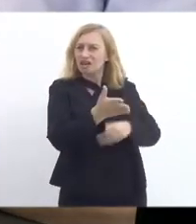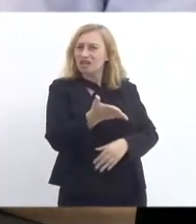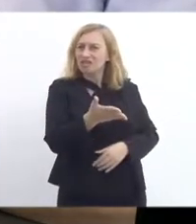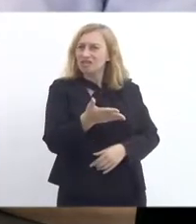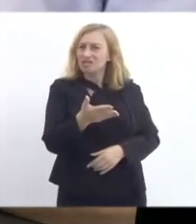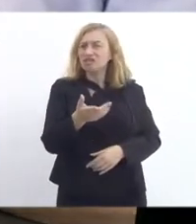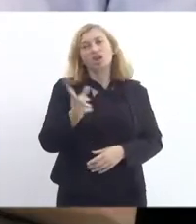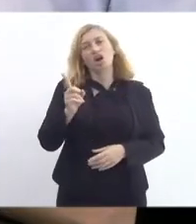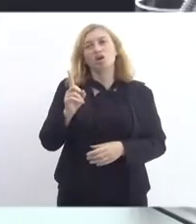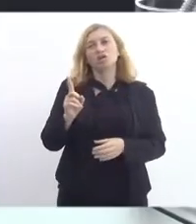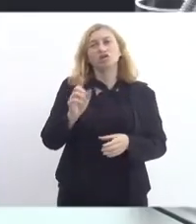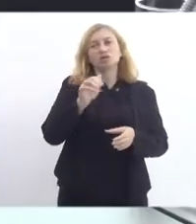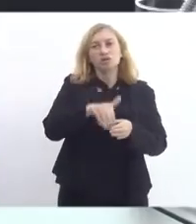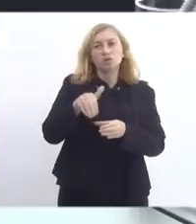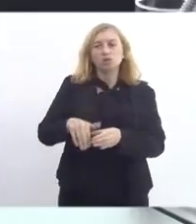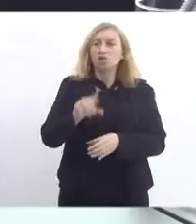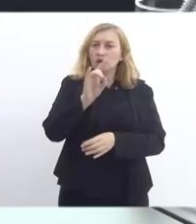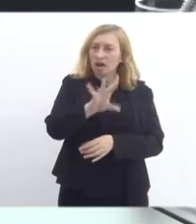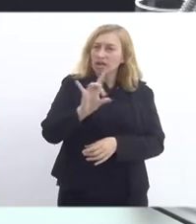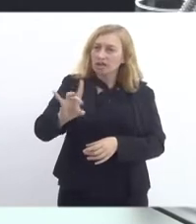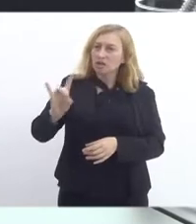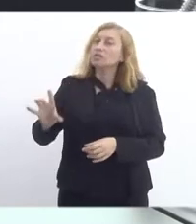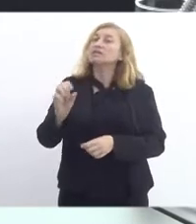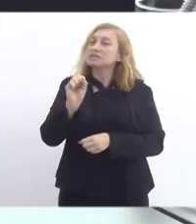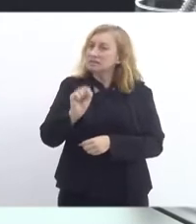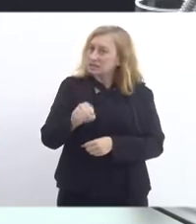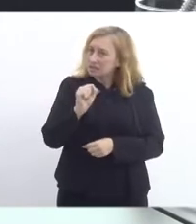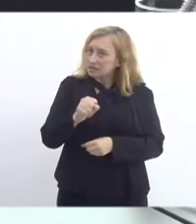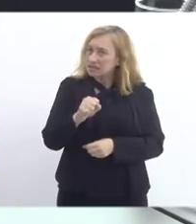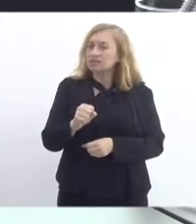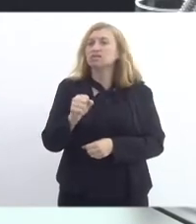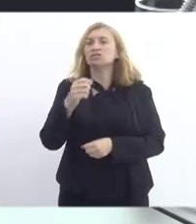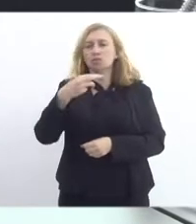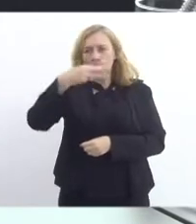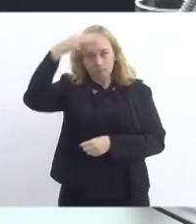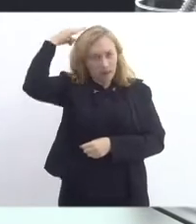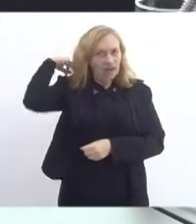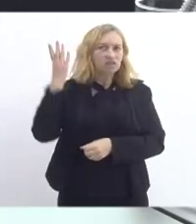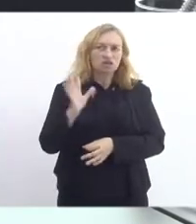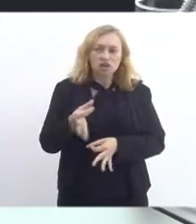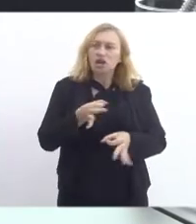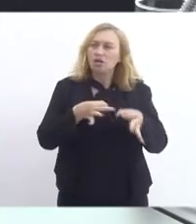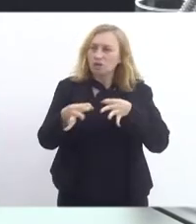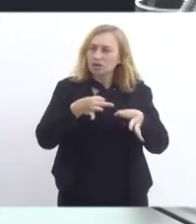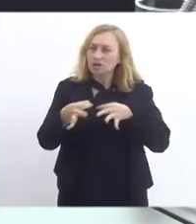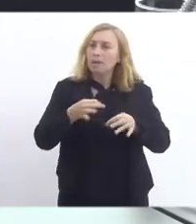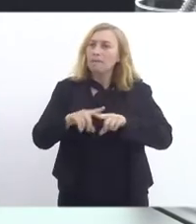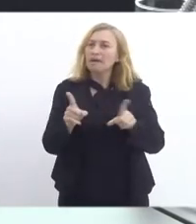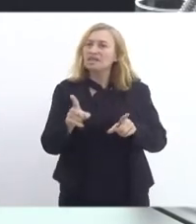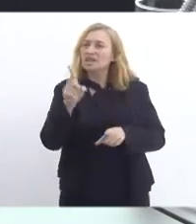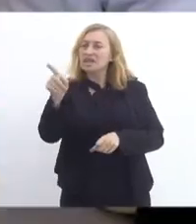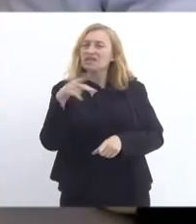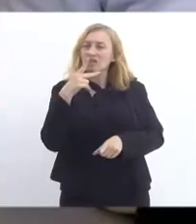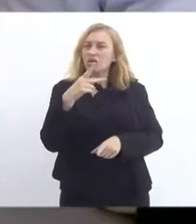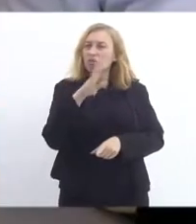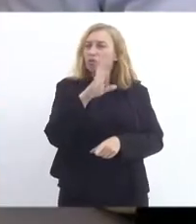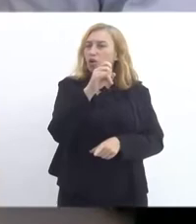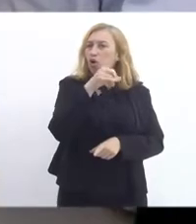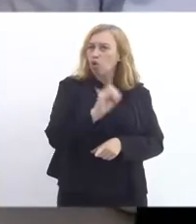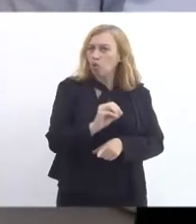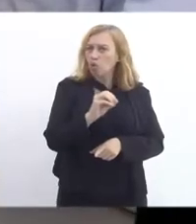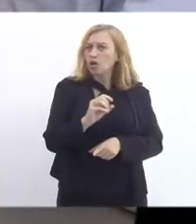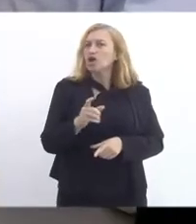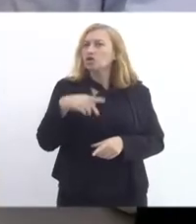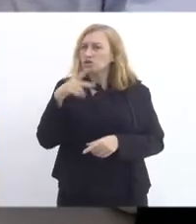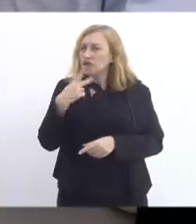gente votou um por um. Não, as sim, prejudicabilidades. Mas eu falo que o Márcio já organizou. Não, ele organizou para o bloco, mas eu estou dizendo mais ainda. Eu estou